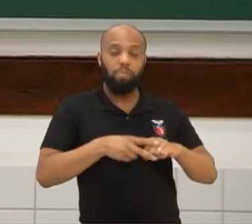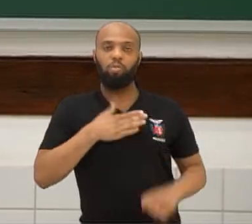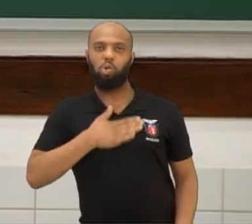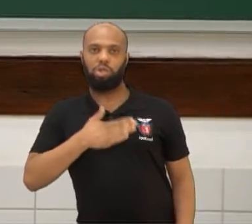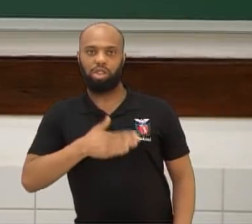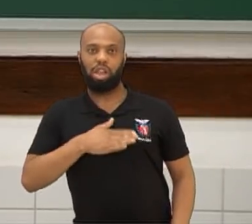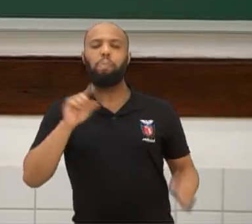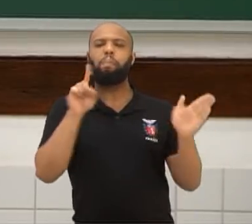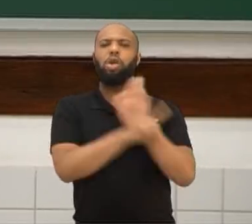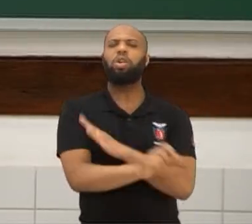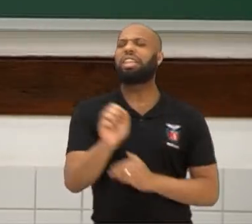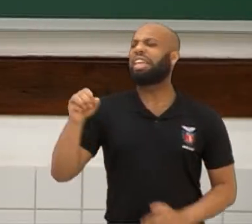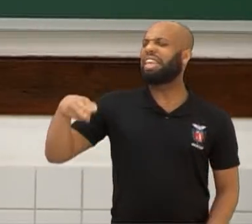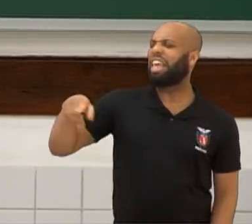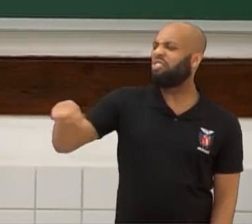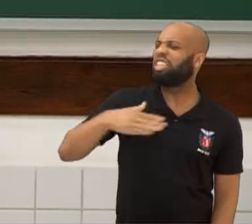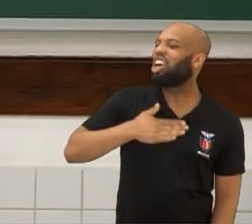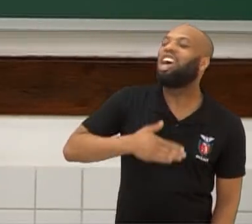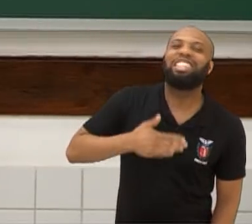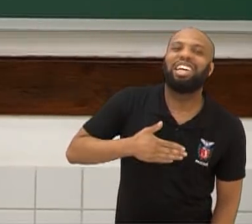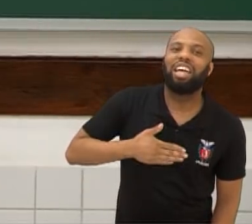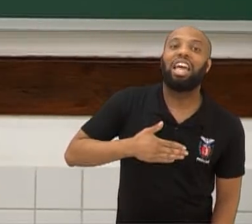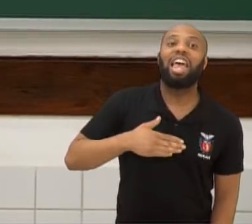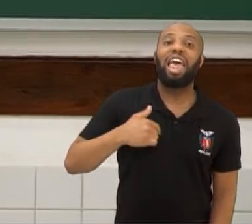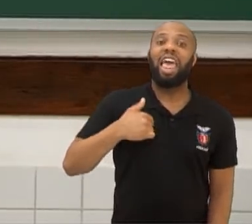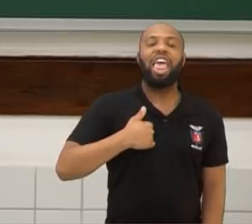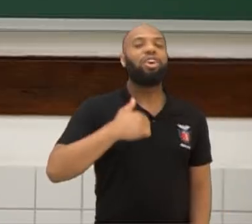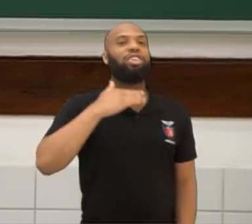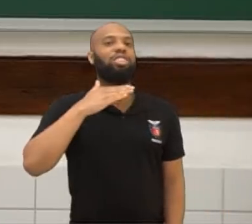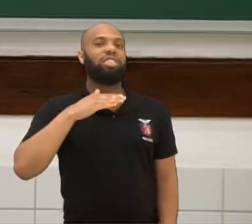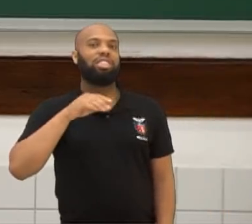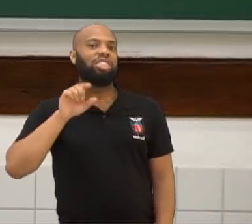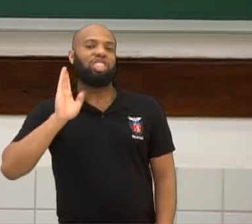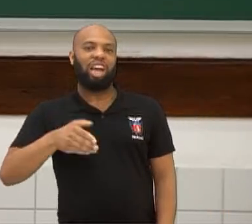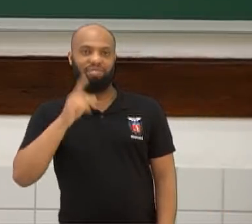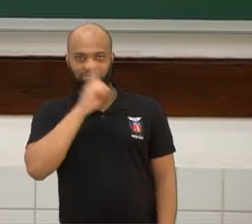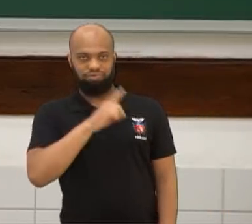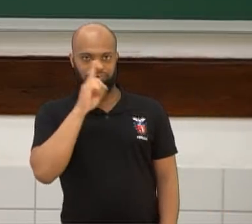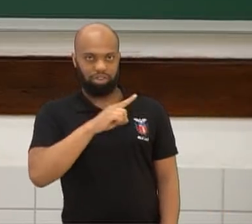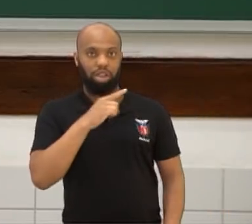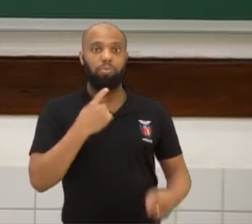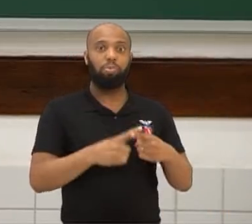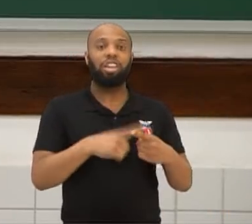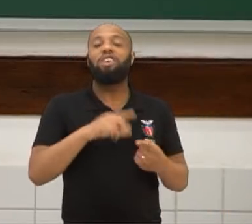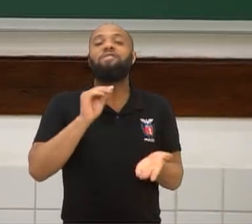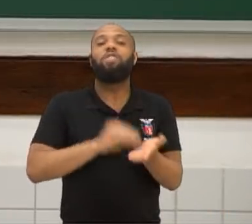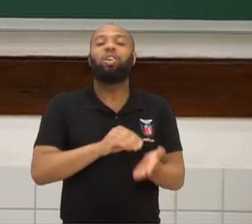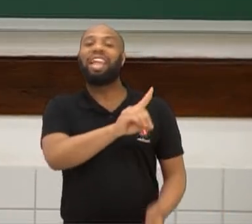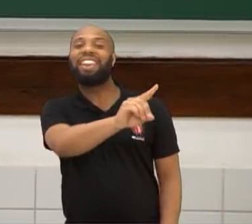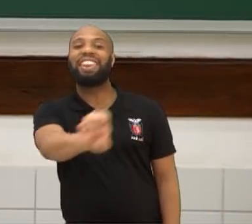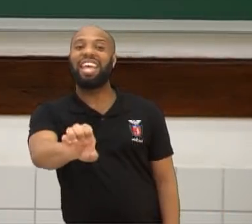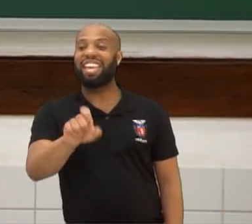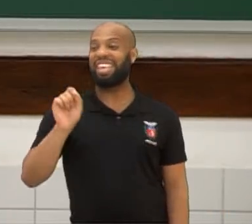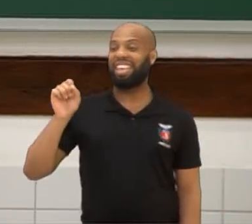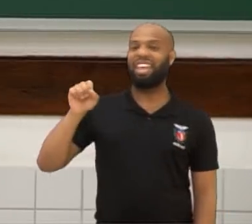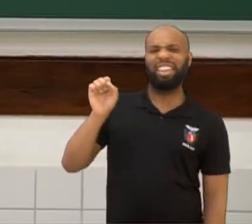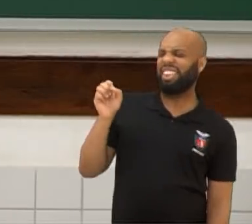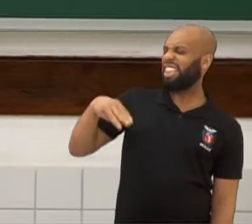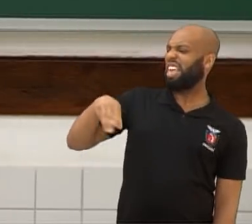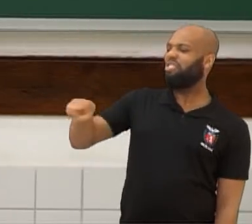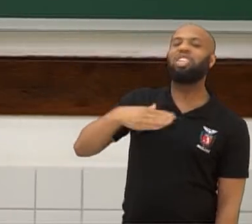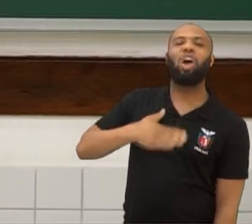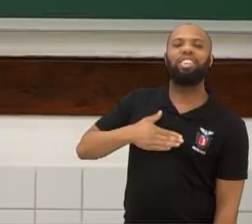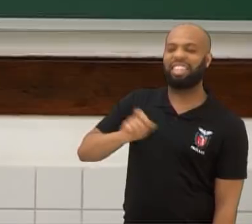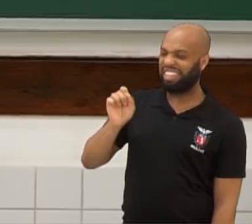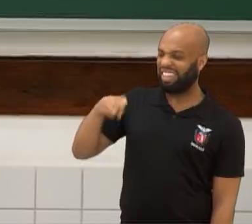se eu pergunto quem você gosta, opa, gramaticalmente eu já cometi aí uma falha. Está faltando o de quem você gosta, porque